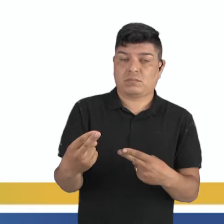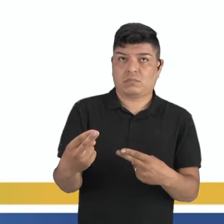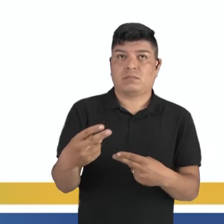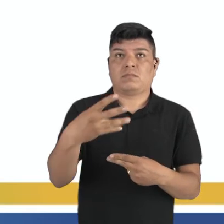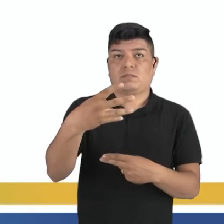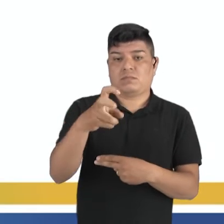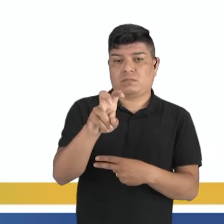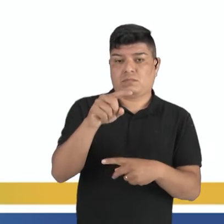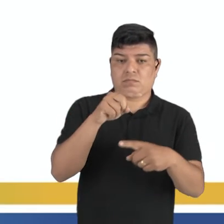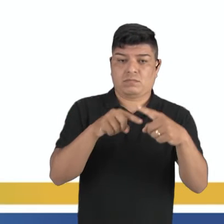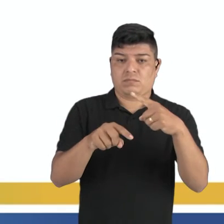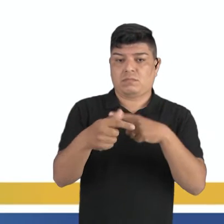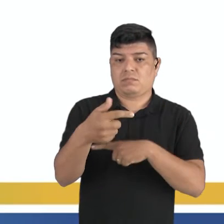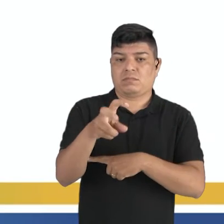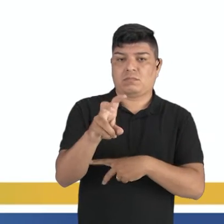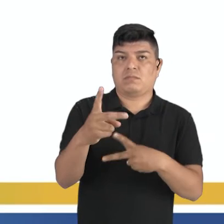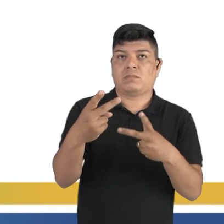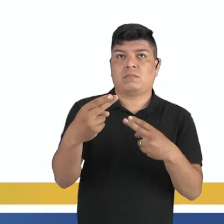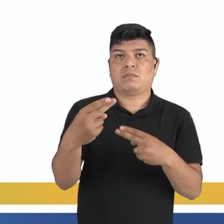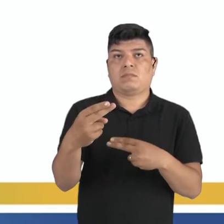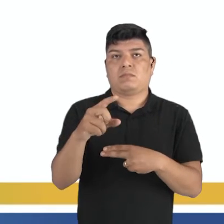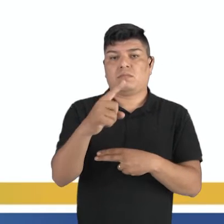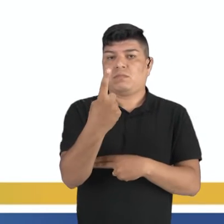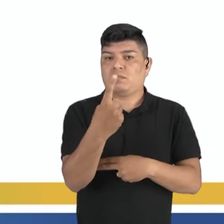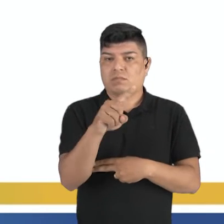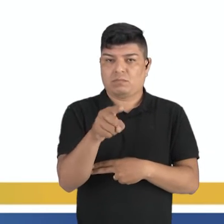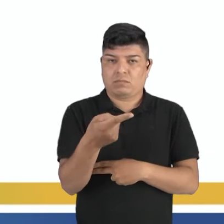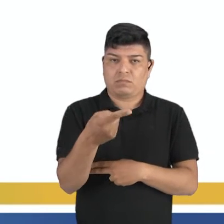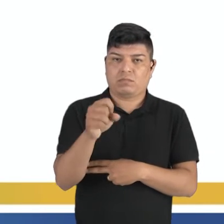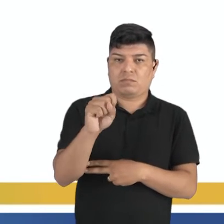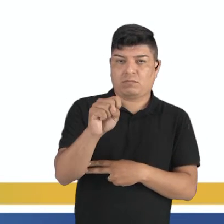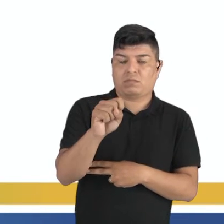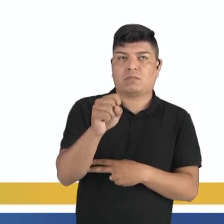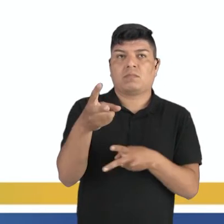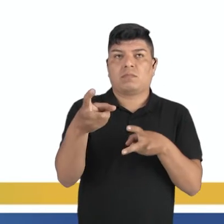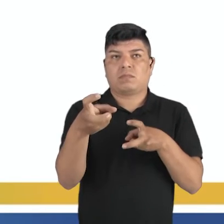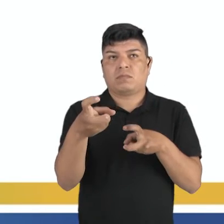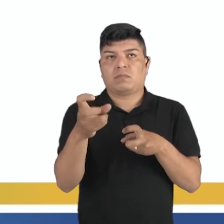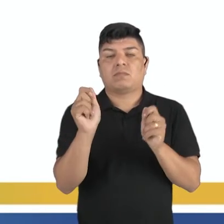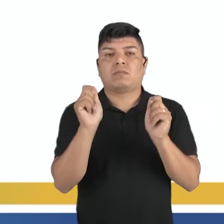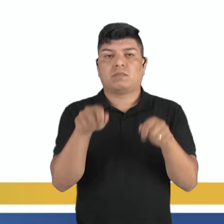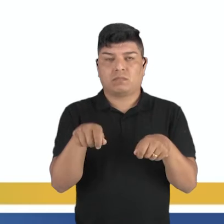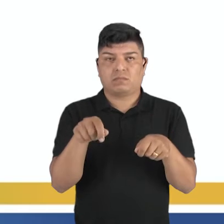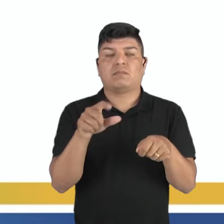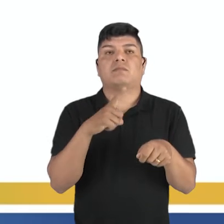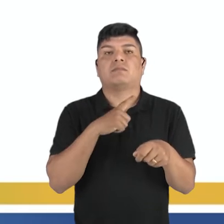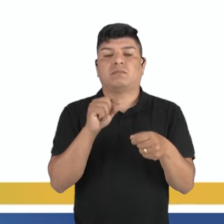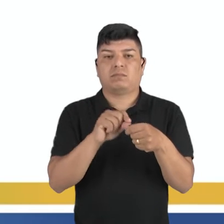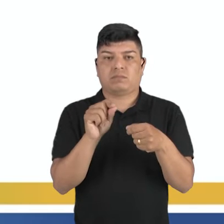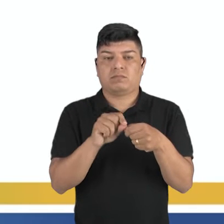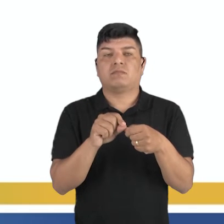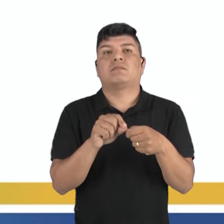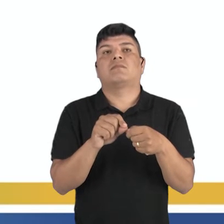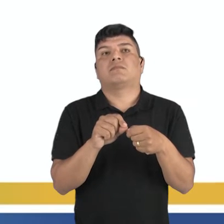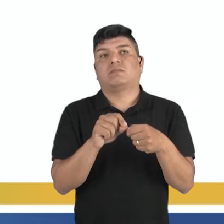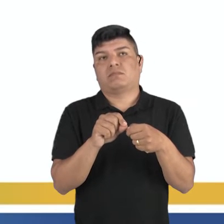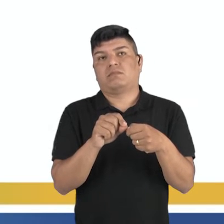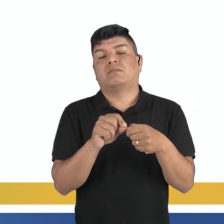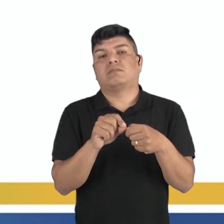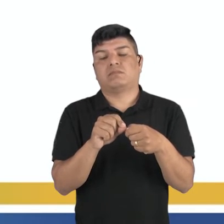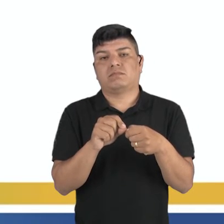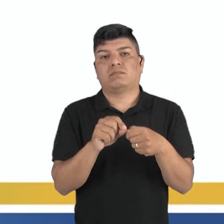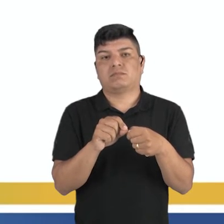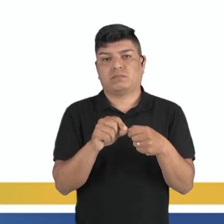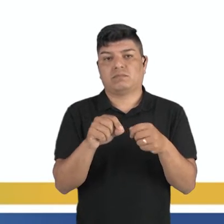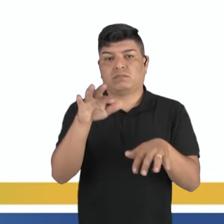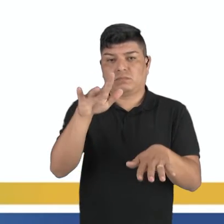dividindo 45 para 25, temos 1,8. Então, perceba que nós poderíamos ter realizado essa questão através